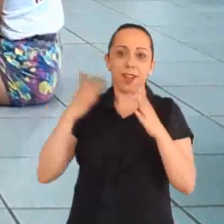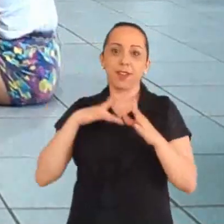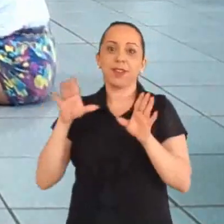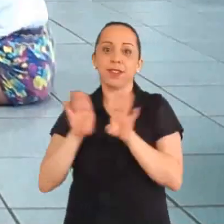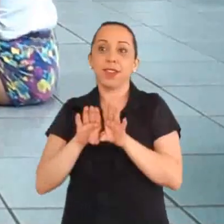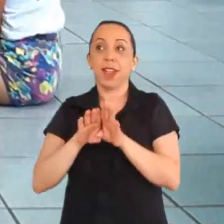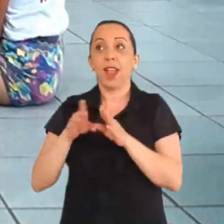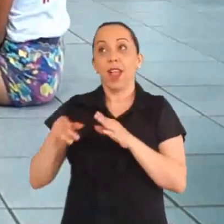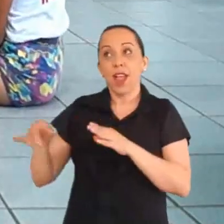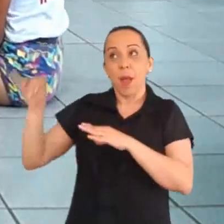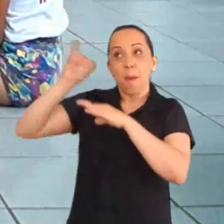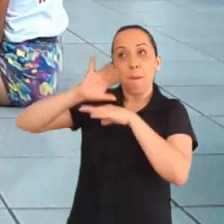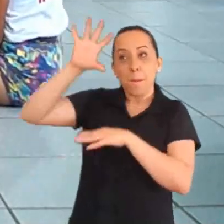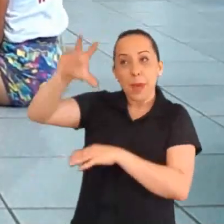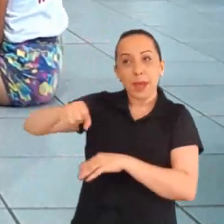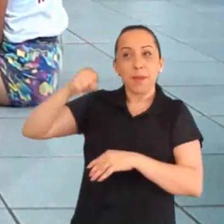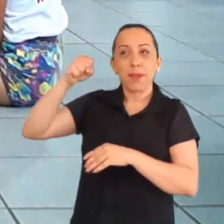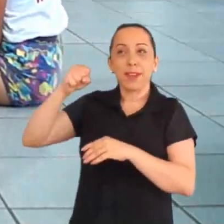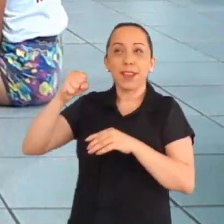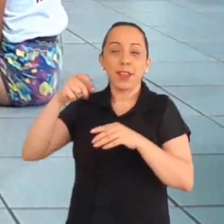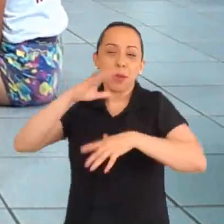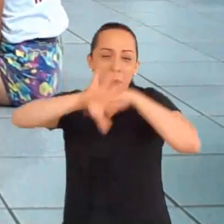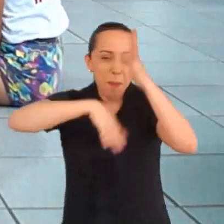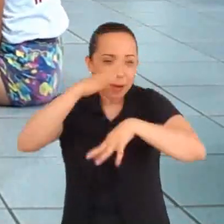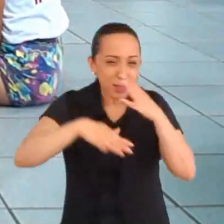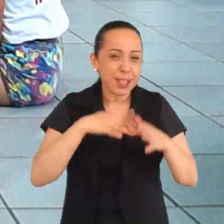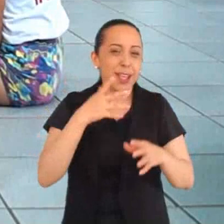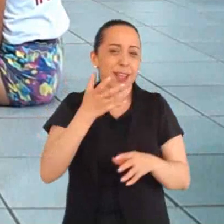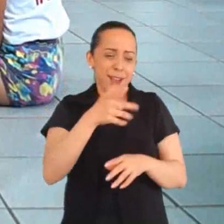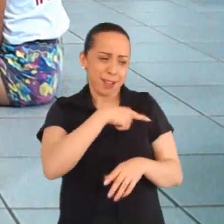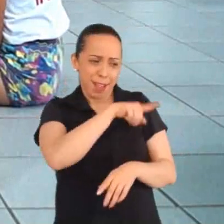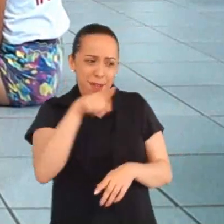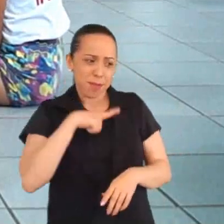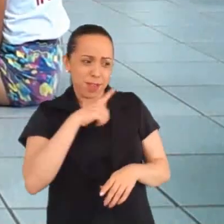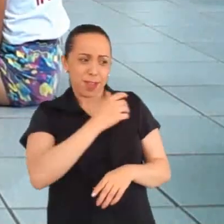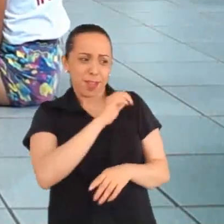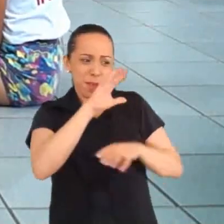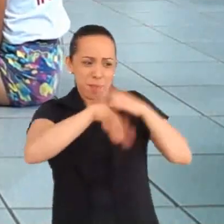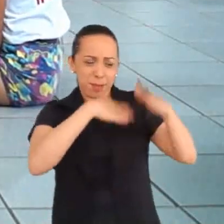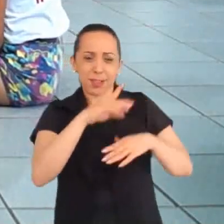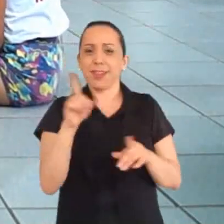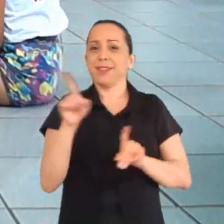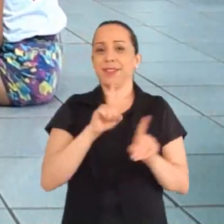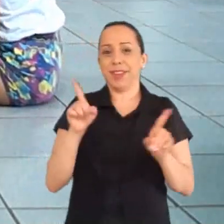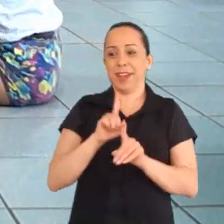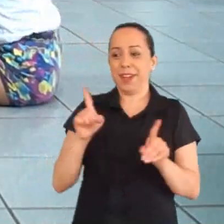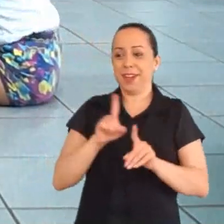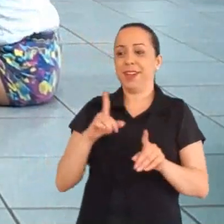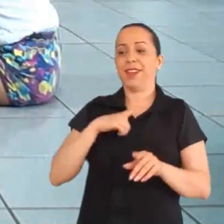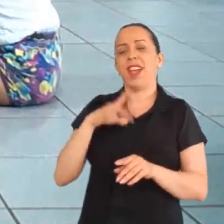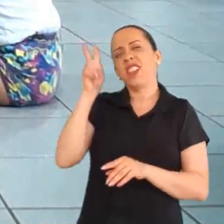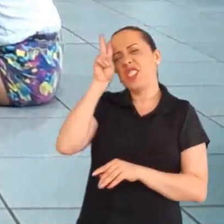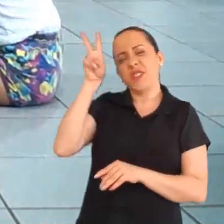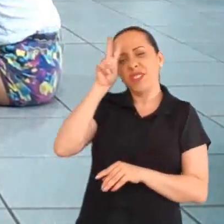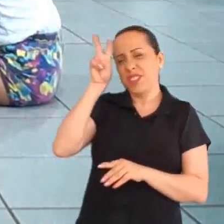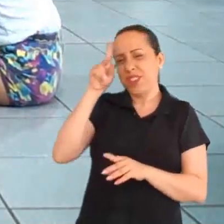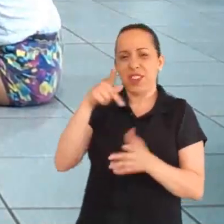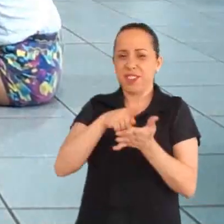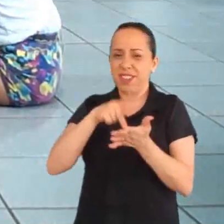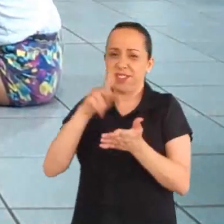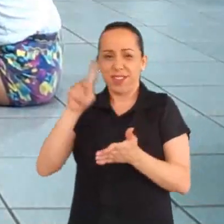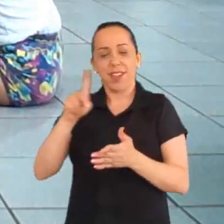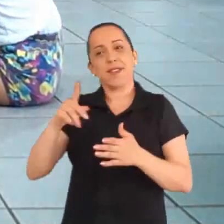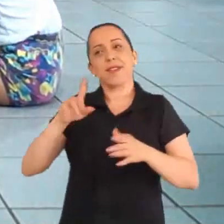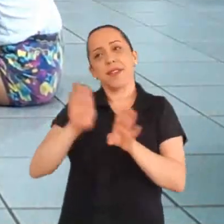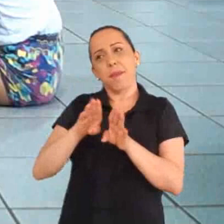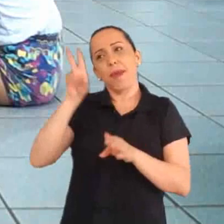bicho-papão costuma pegar menino bagunceiro. Alguém aqui é bagunceiro? Não! Bicho-papão também não existe, ele é só uma história que é passada também